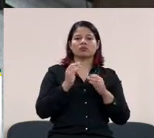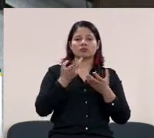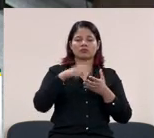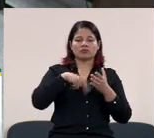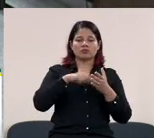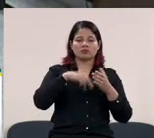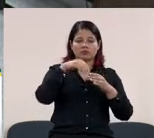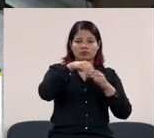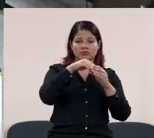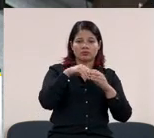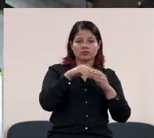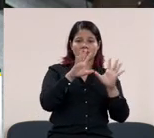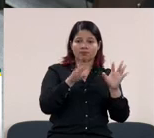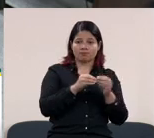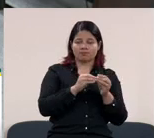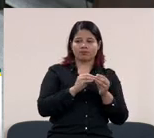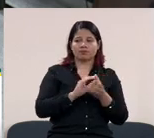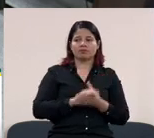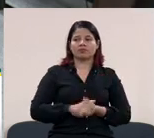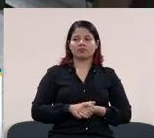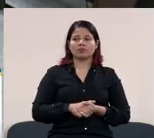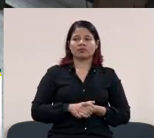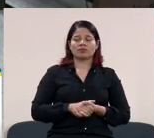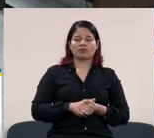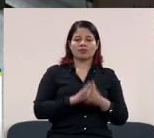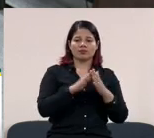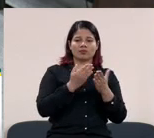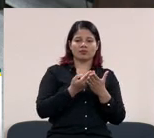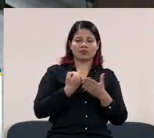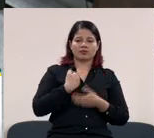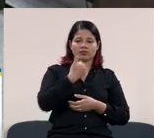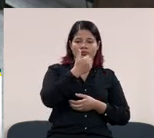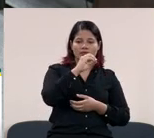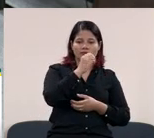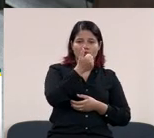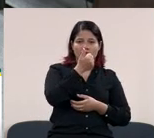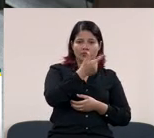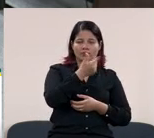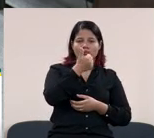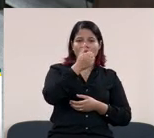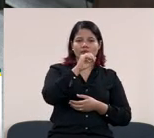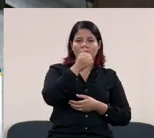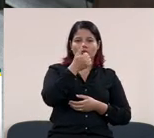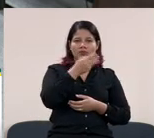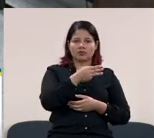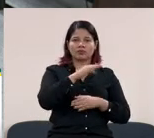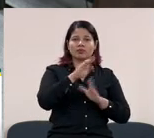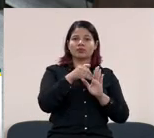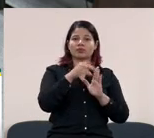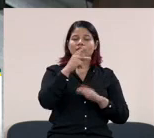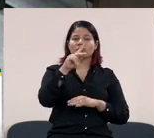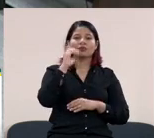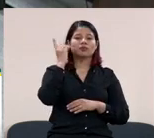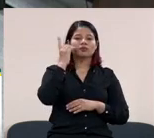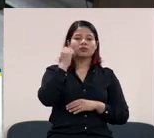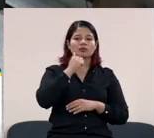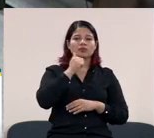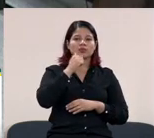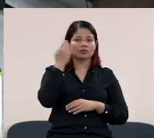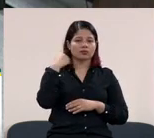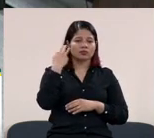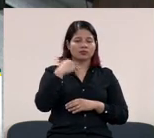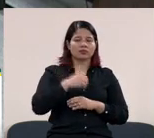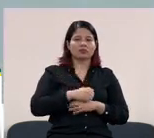Vossa Excelência, faça a leitura em bloco. Requerimento 1012, 1013, ambos de autoria da deputada Marília